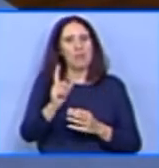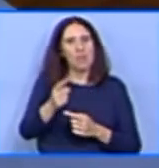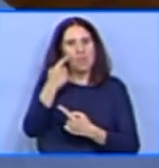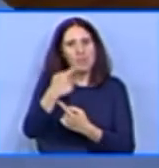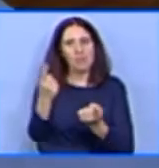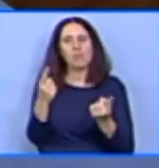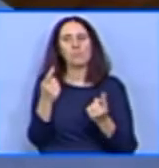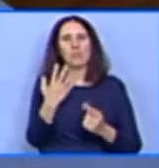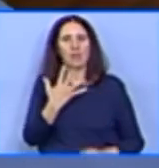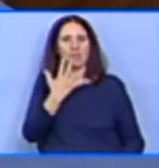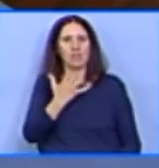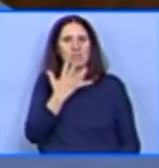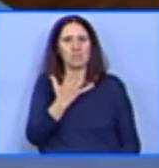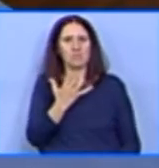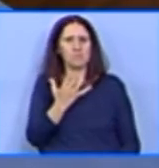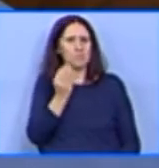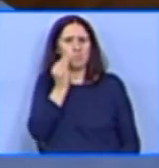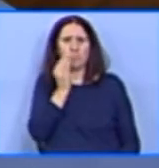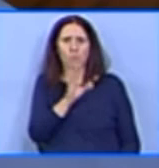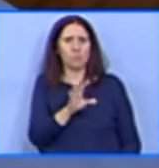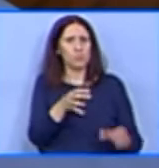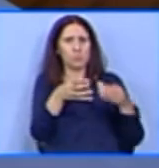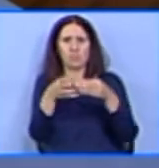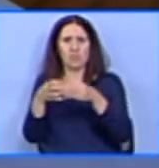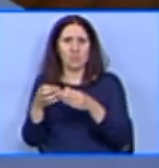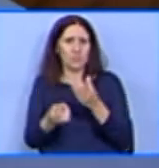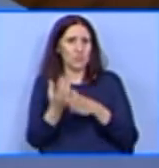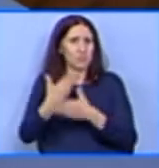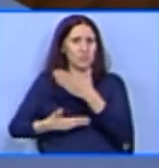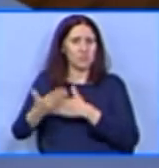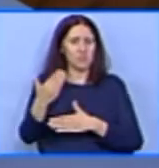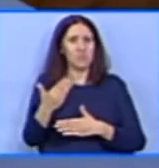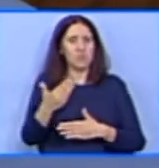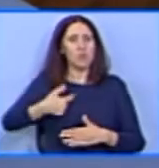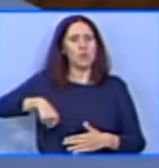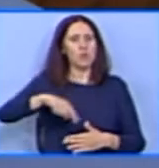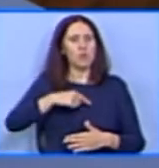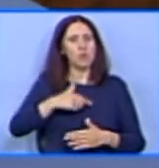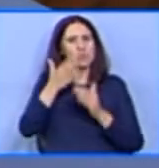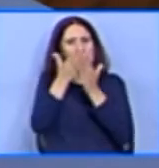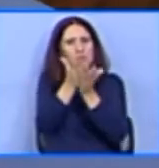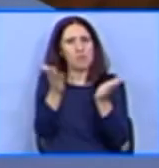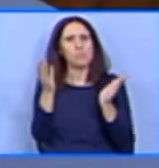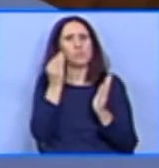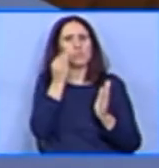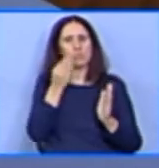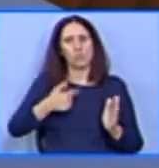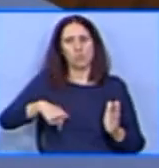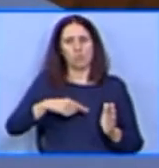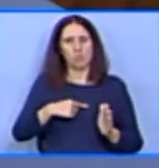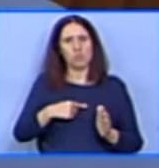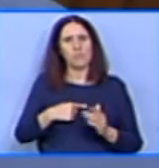daquele receio, que também era próprio das comunidades das origens. Como é que nós nos alargamos, como é que nós nos